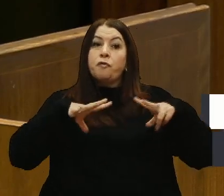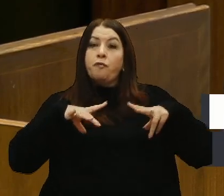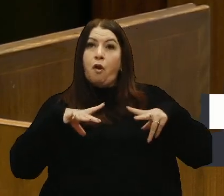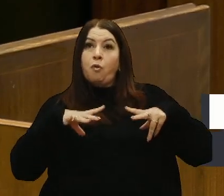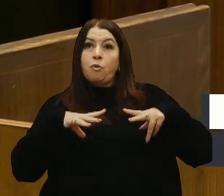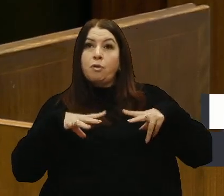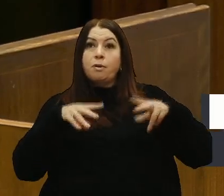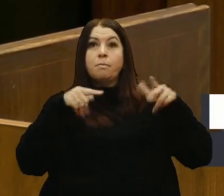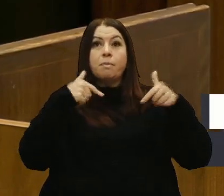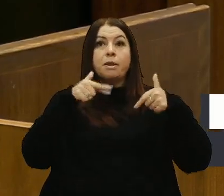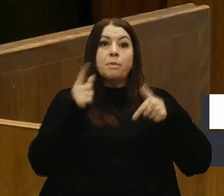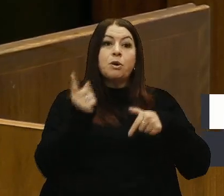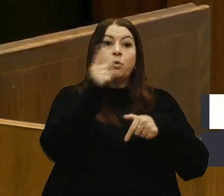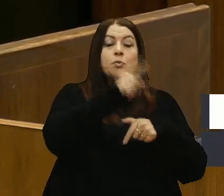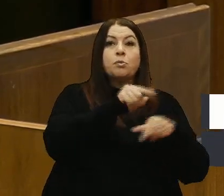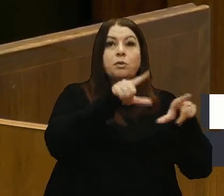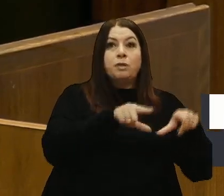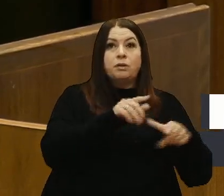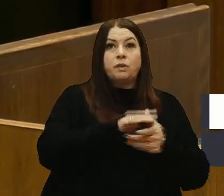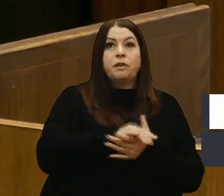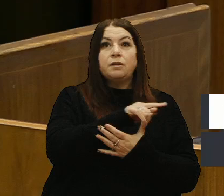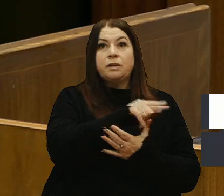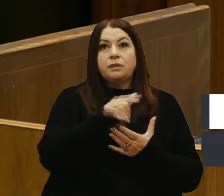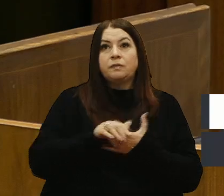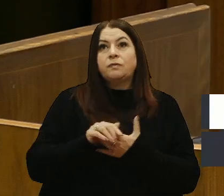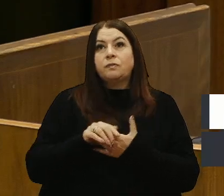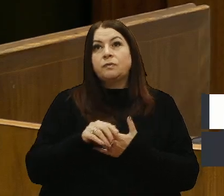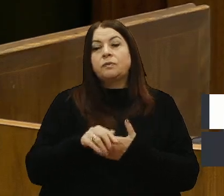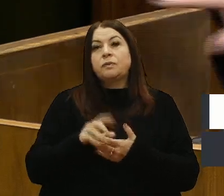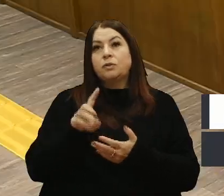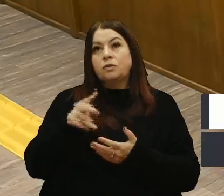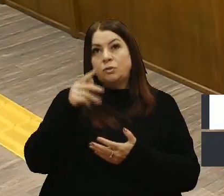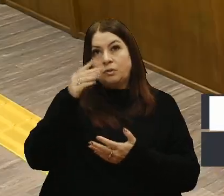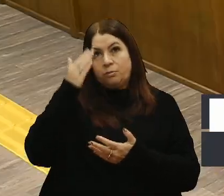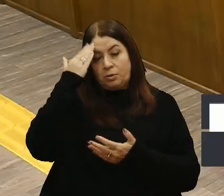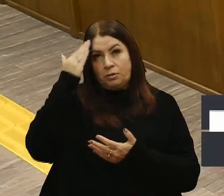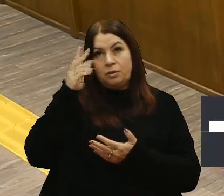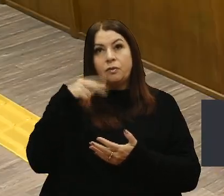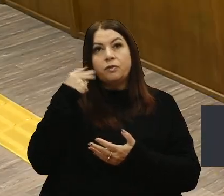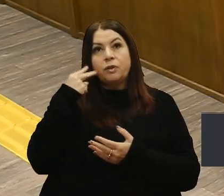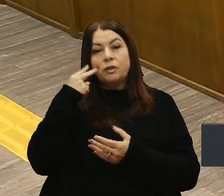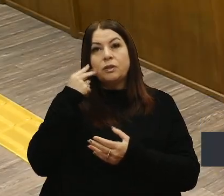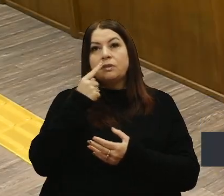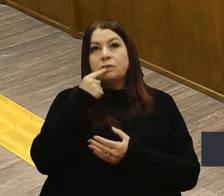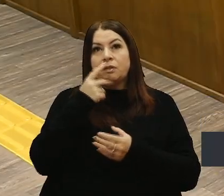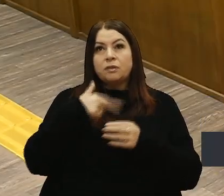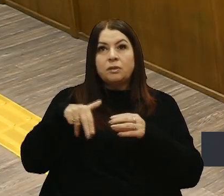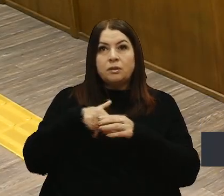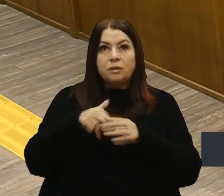poder trabalhar em outro lugar. Seria isso, muito obrigada. Próxima inscrita, vereadora Rose Frigieri.